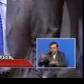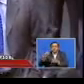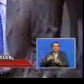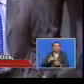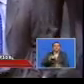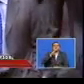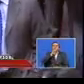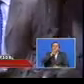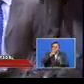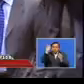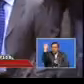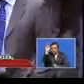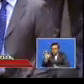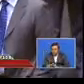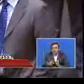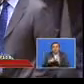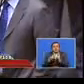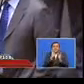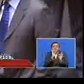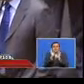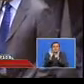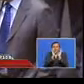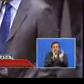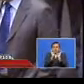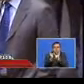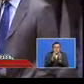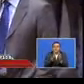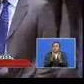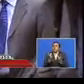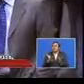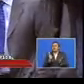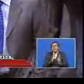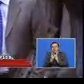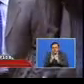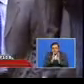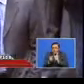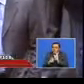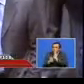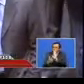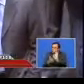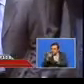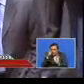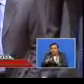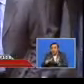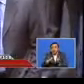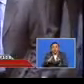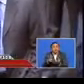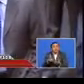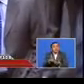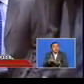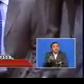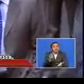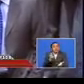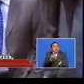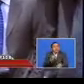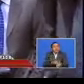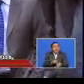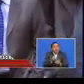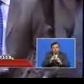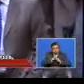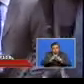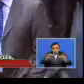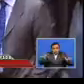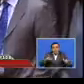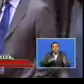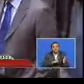etc., fizeram uma onda danada logo do lançamento. Mas quero dizer que o que contém